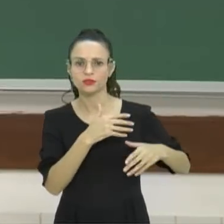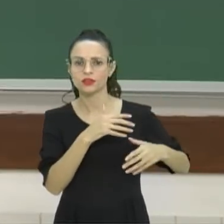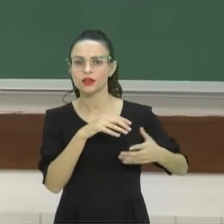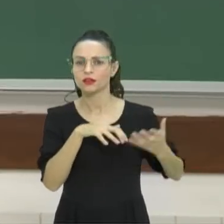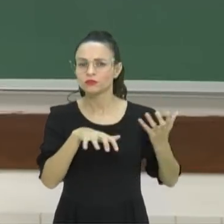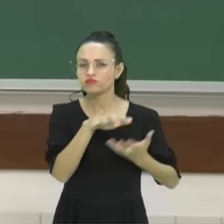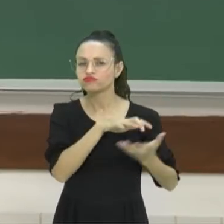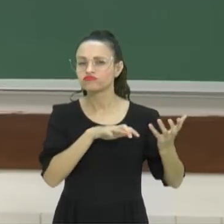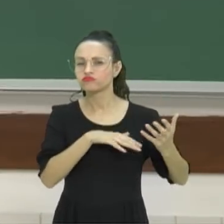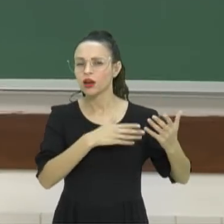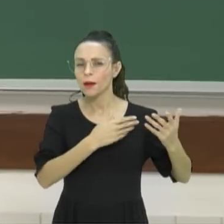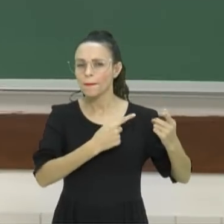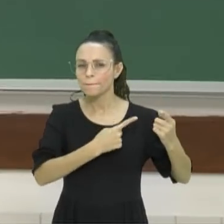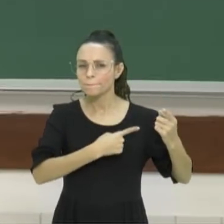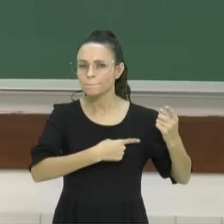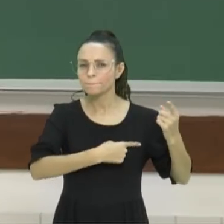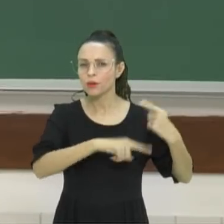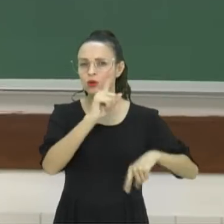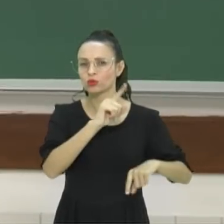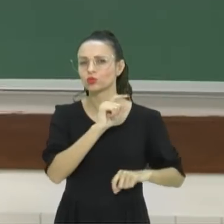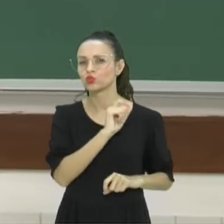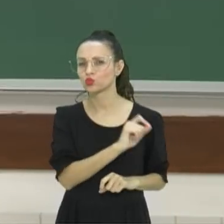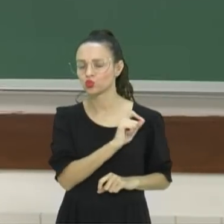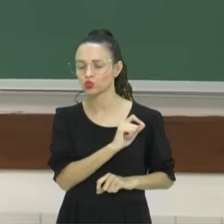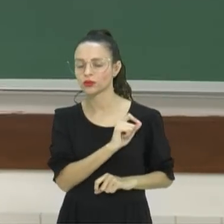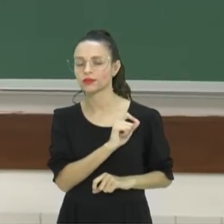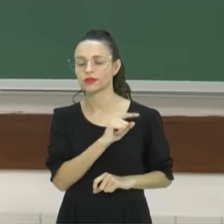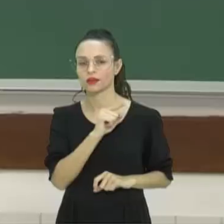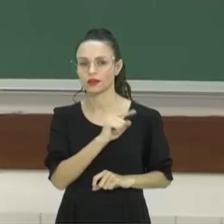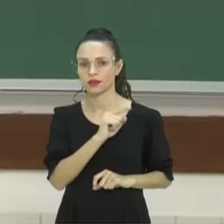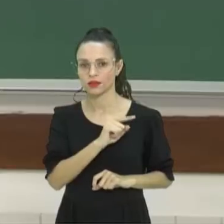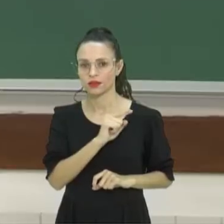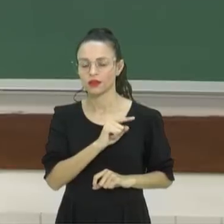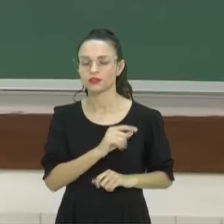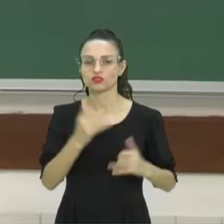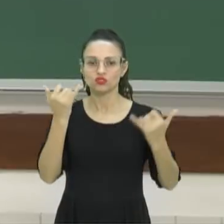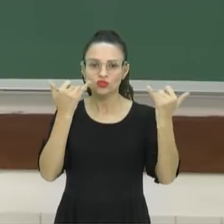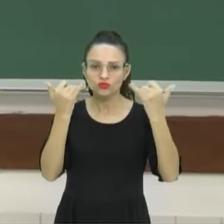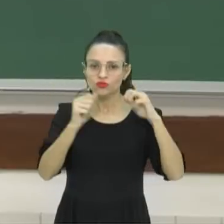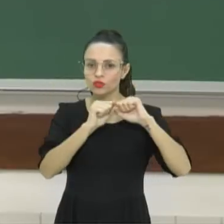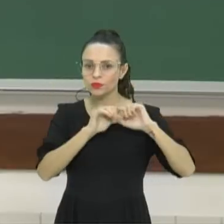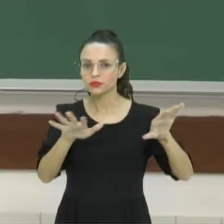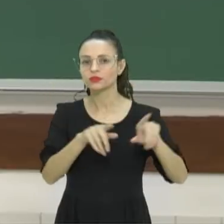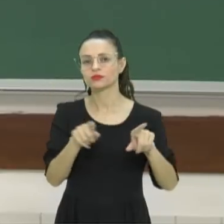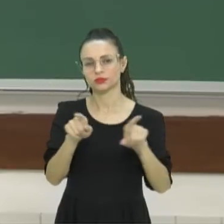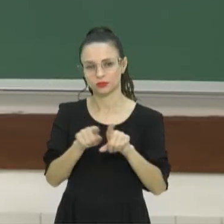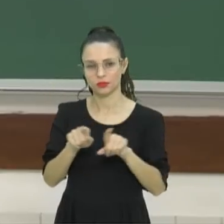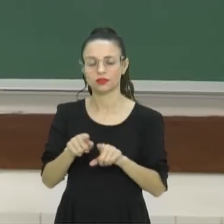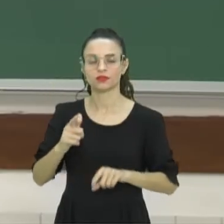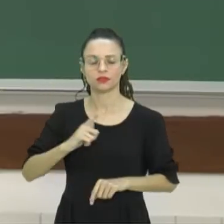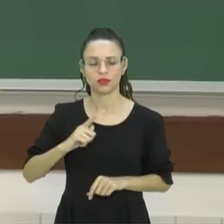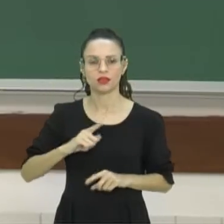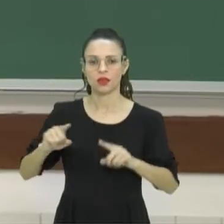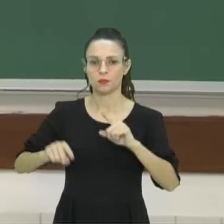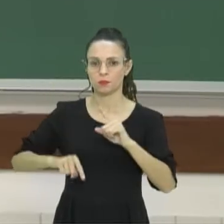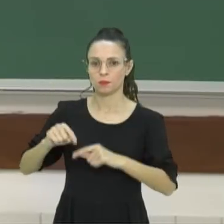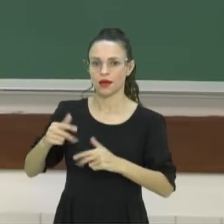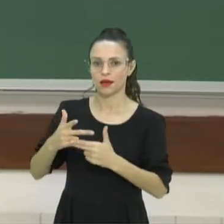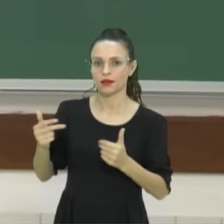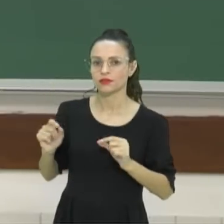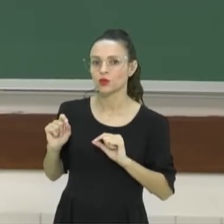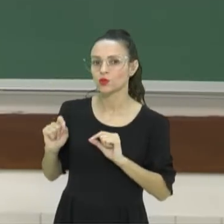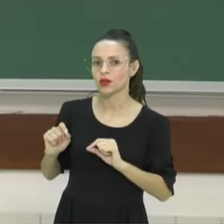revoluções, em que a última é caracterizada por uma revolução informacional, e nós teremos então equipamentos